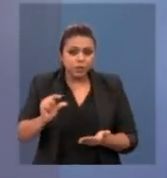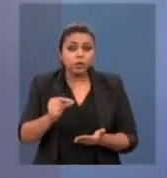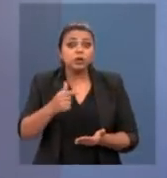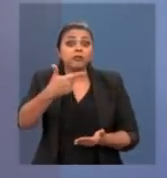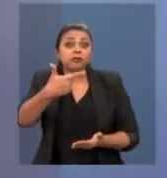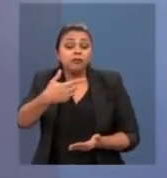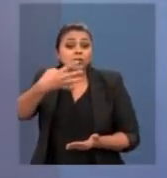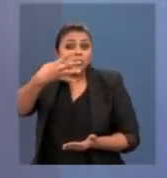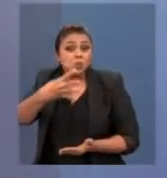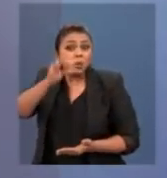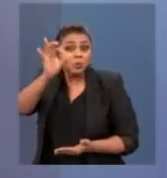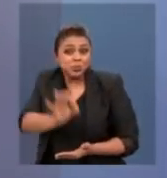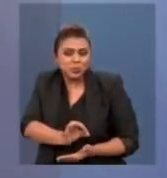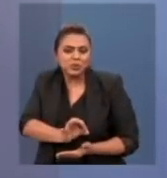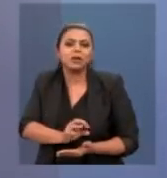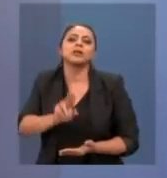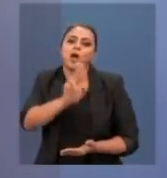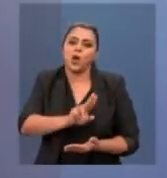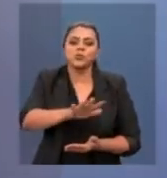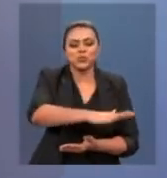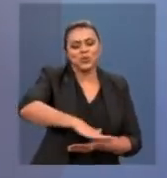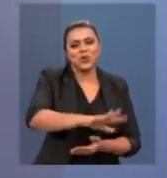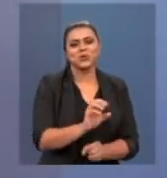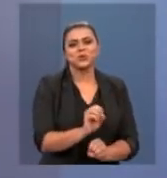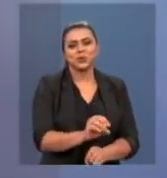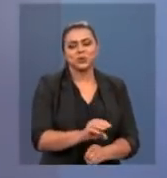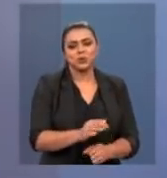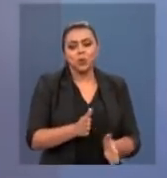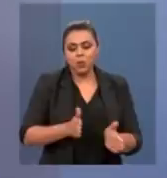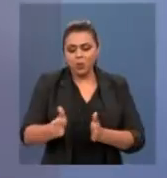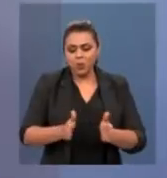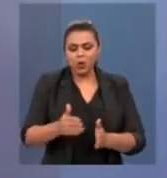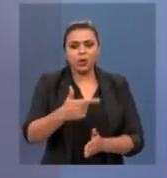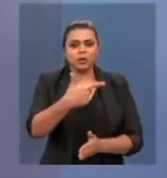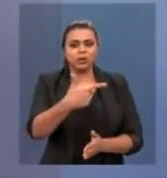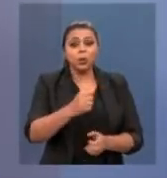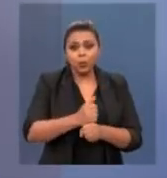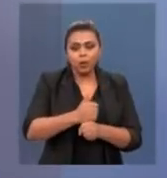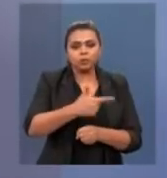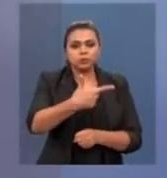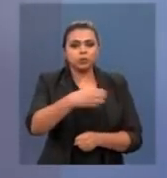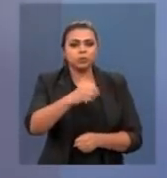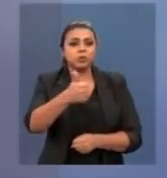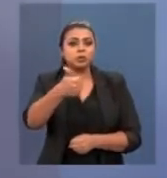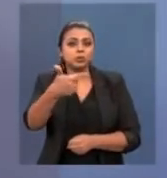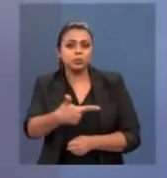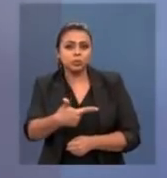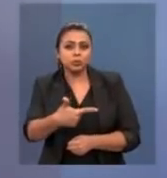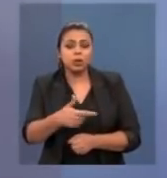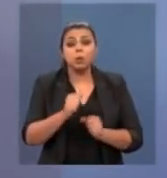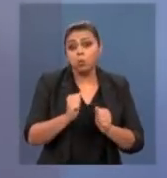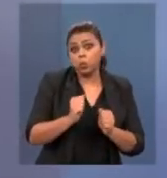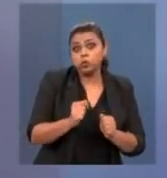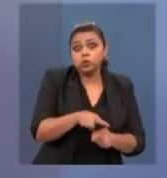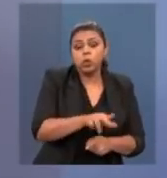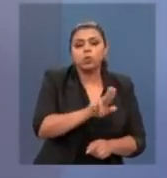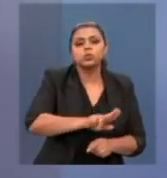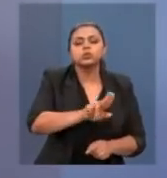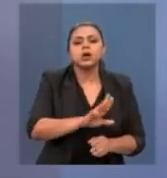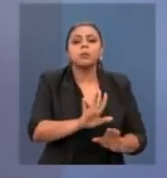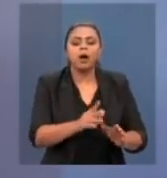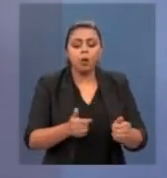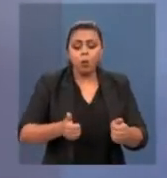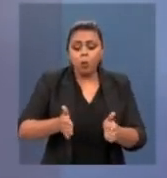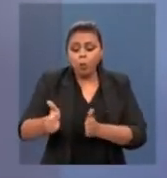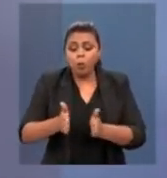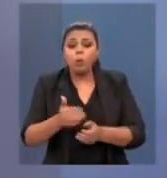aplicados na educação devia ser 25 no ano 2012 pois 23 por cento aplicado na educação deveria ser de 25 no ano 2003